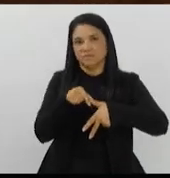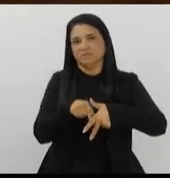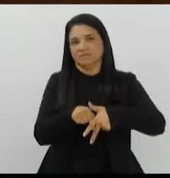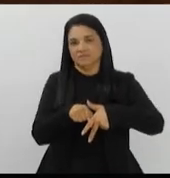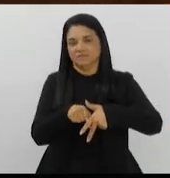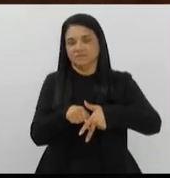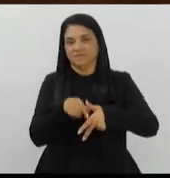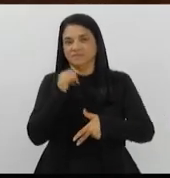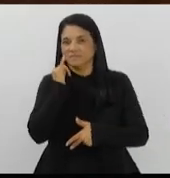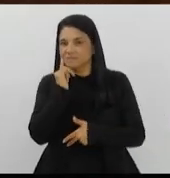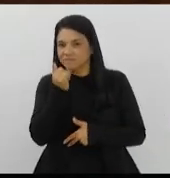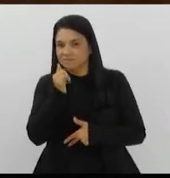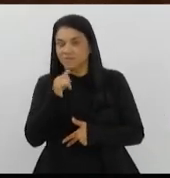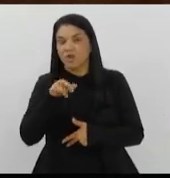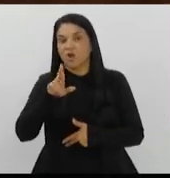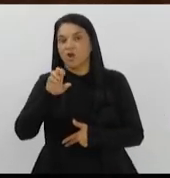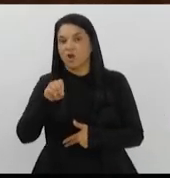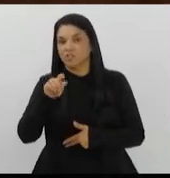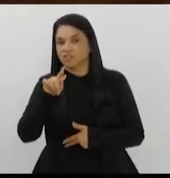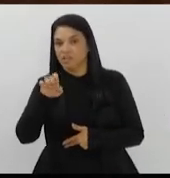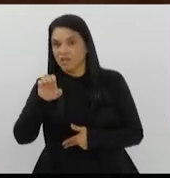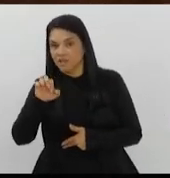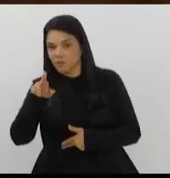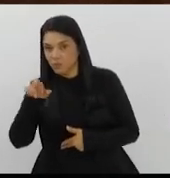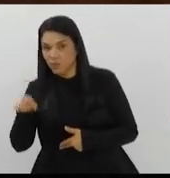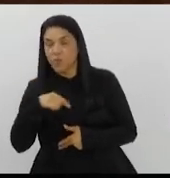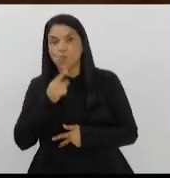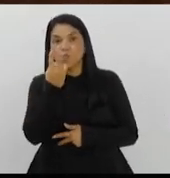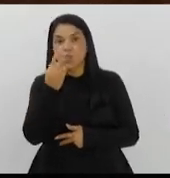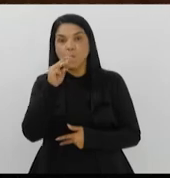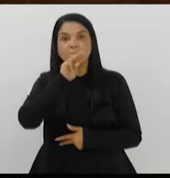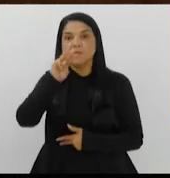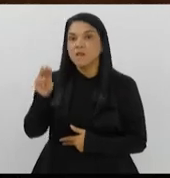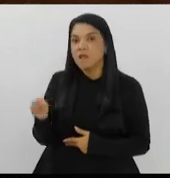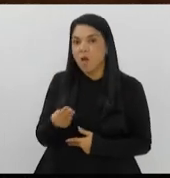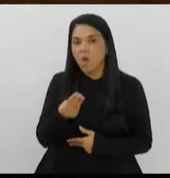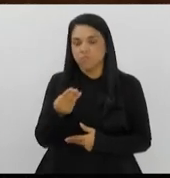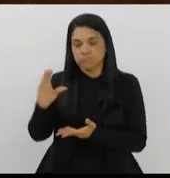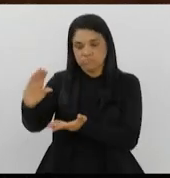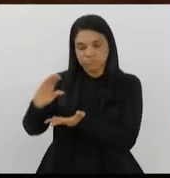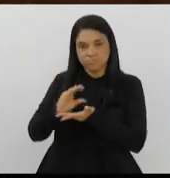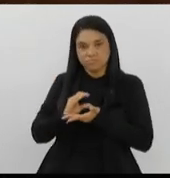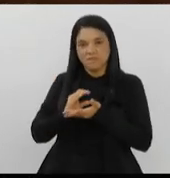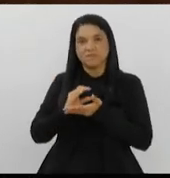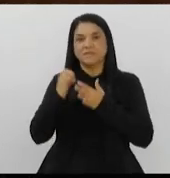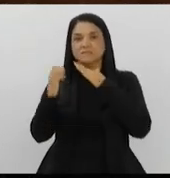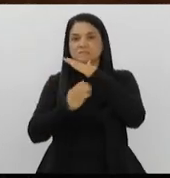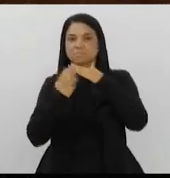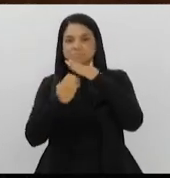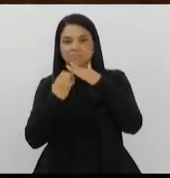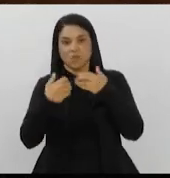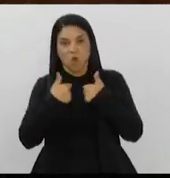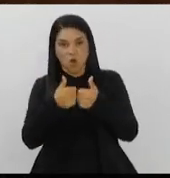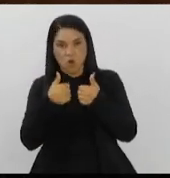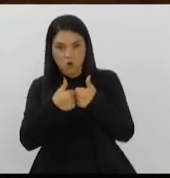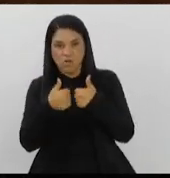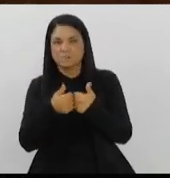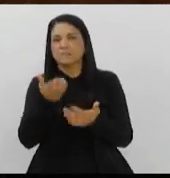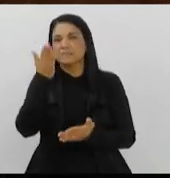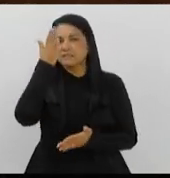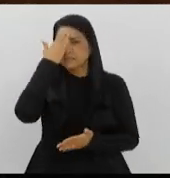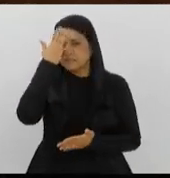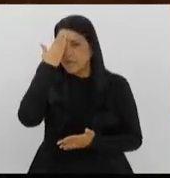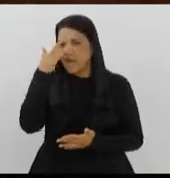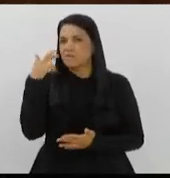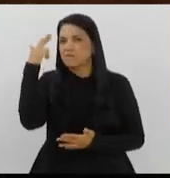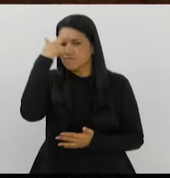pelo delator Rogério Onofre, que recebia 1 milhão por mês de propina das empresas de ônibus. E nós sabemos que não existe fiscalização para empresas de